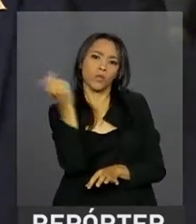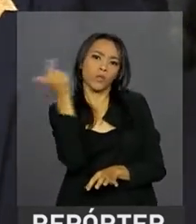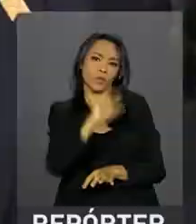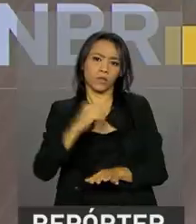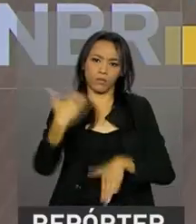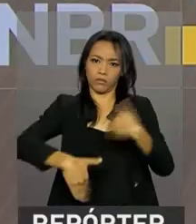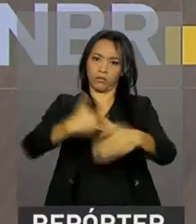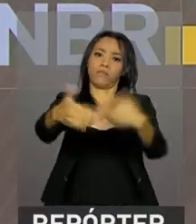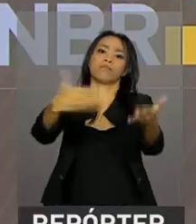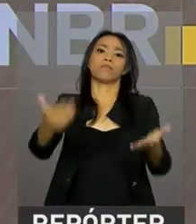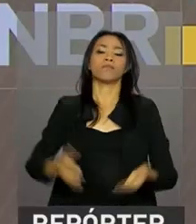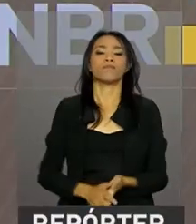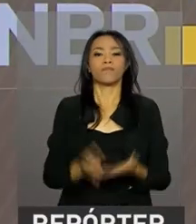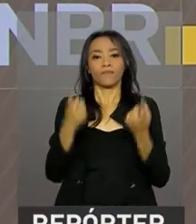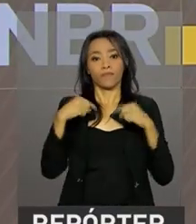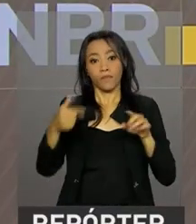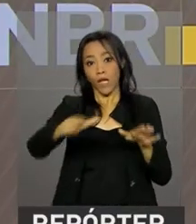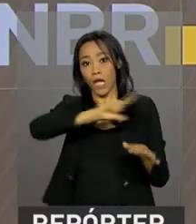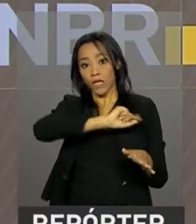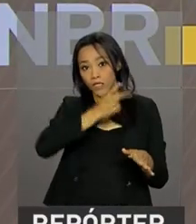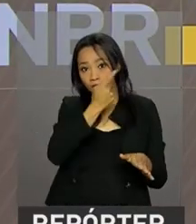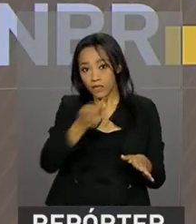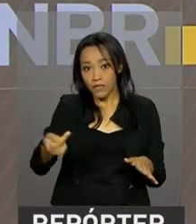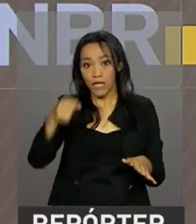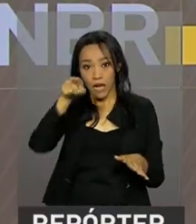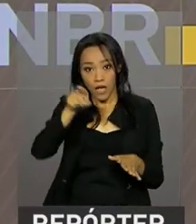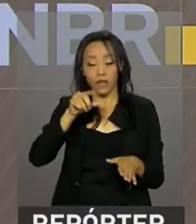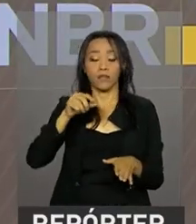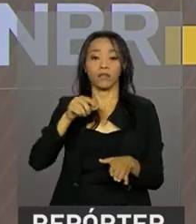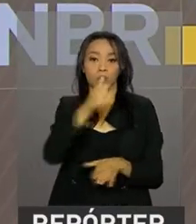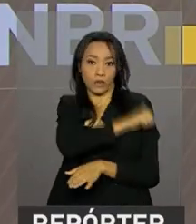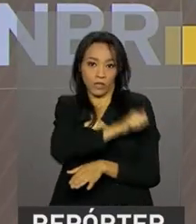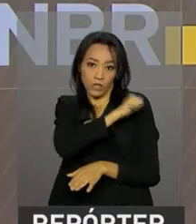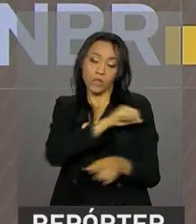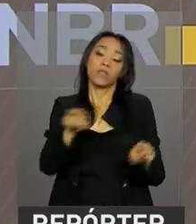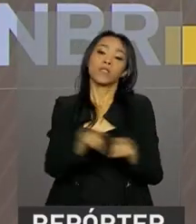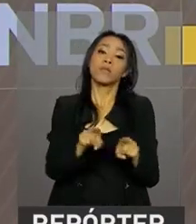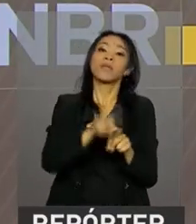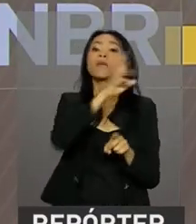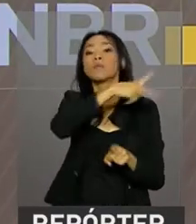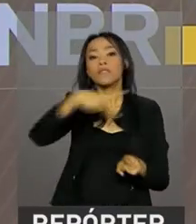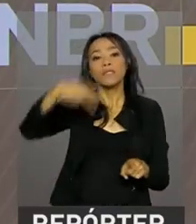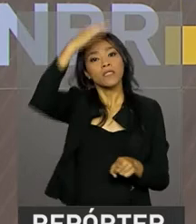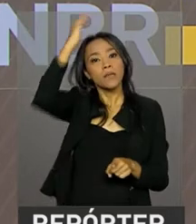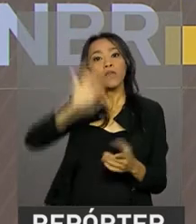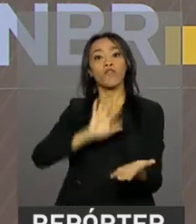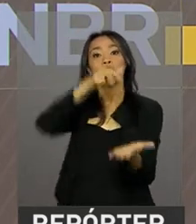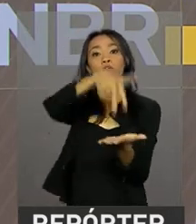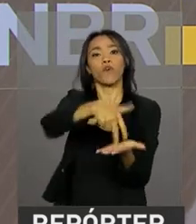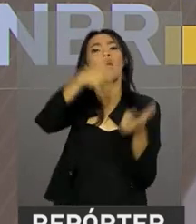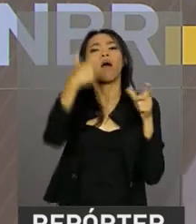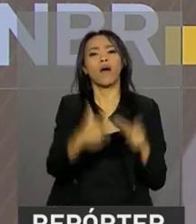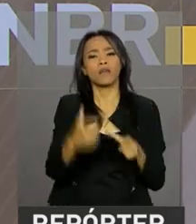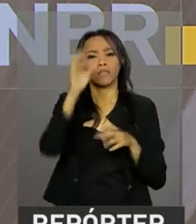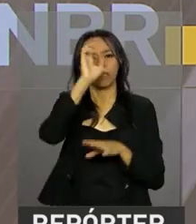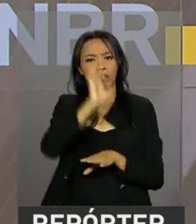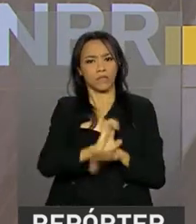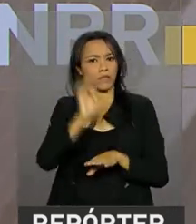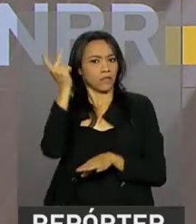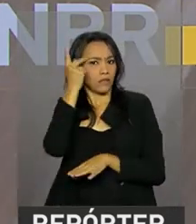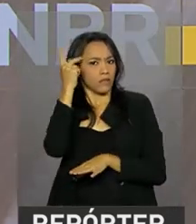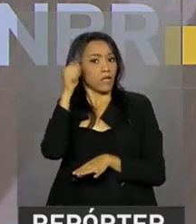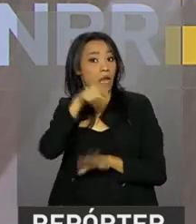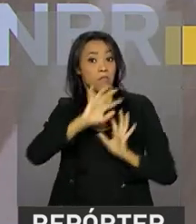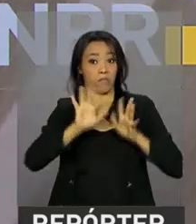país. E antes de visitar essa feira lá no Rio de Janeiro, o presidente Michel Temer esteve em São Paulo, onde participou de um